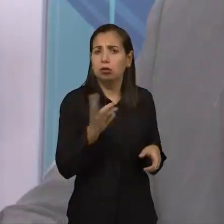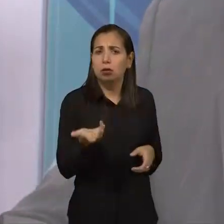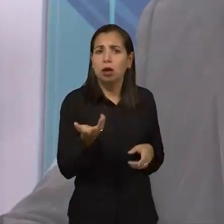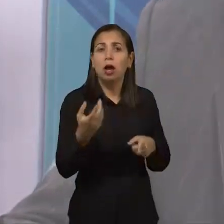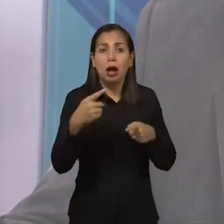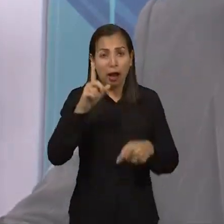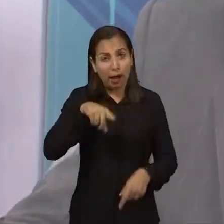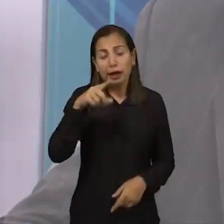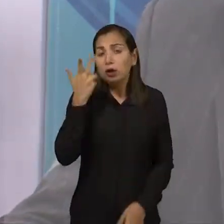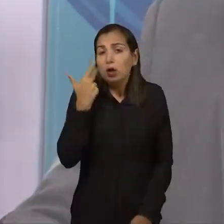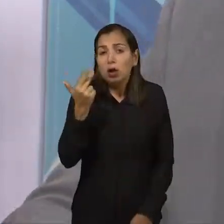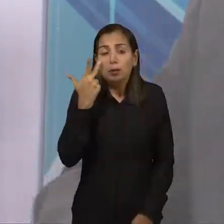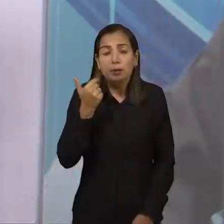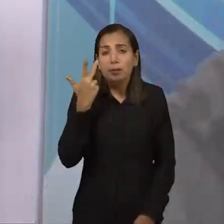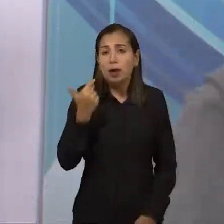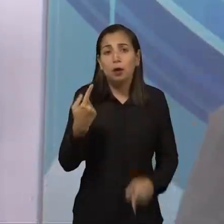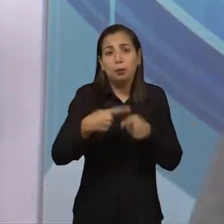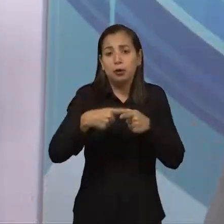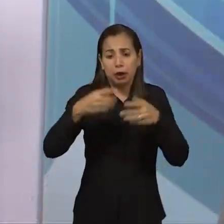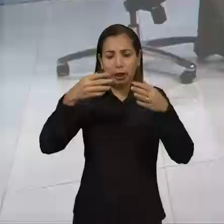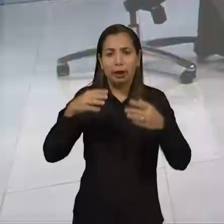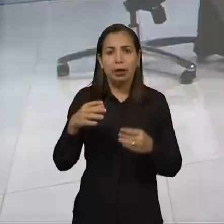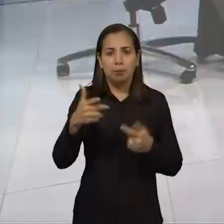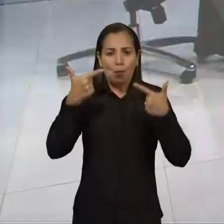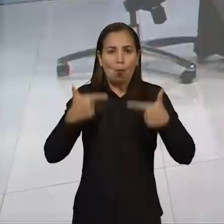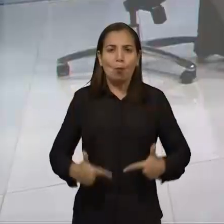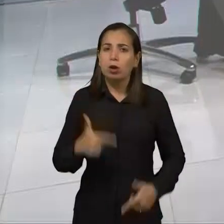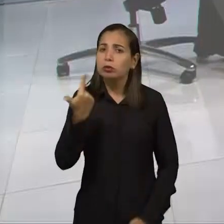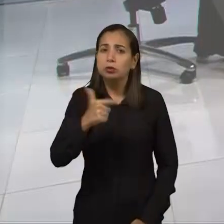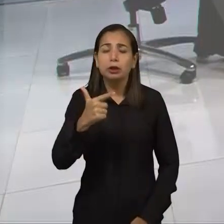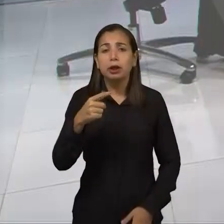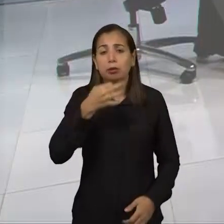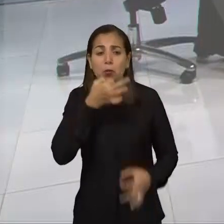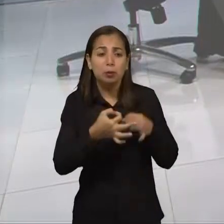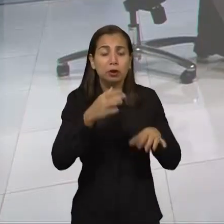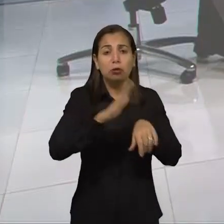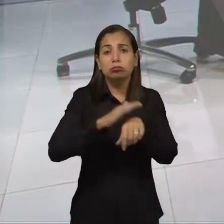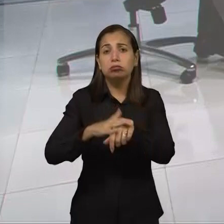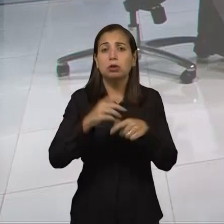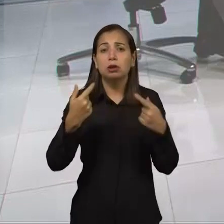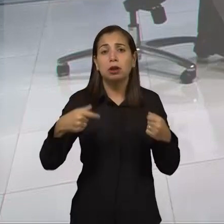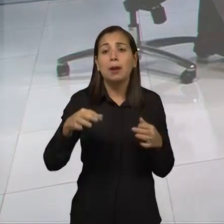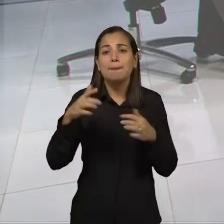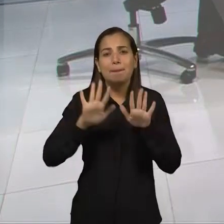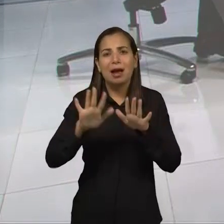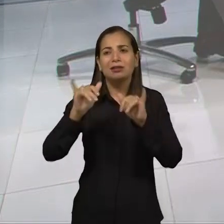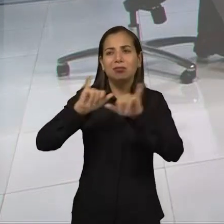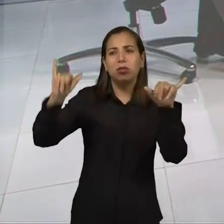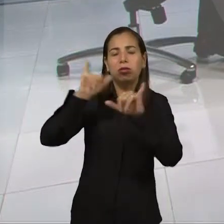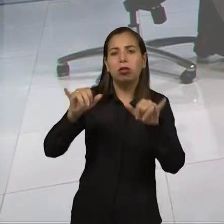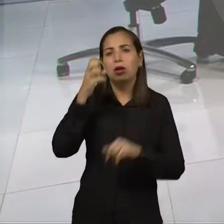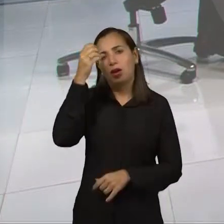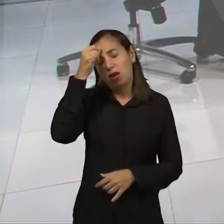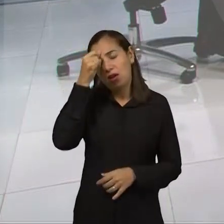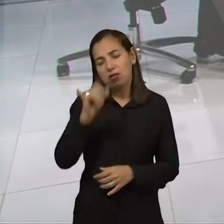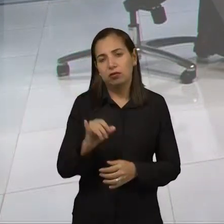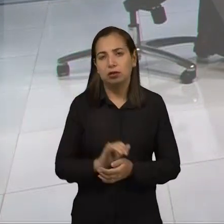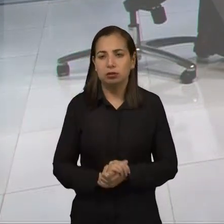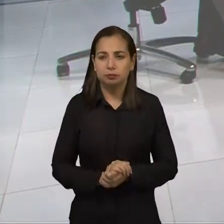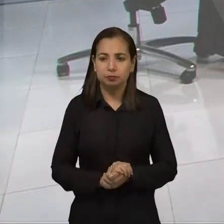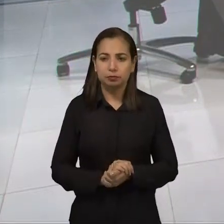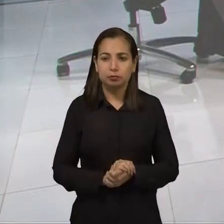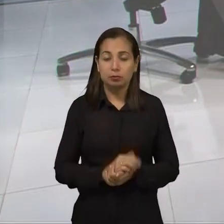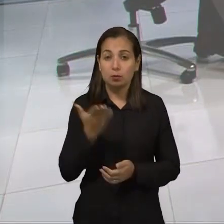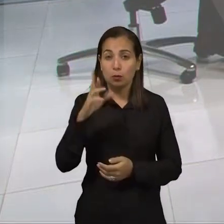um juiz tem a obrigação de ser imparcial. Bom, pelas palavras do professor Rômulo e do professor Hélio Parente,